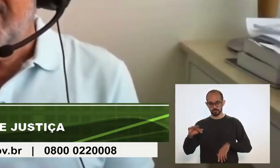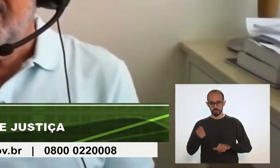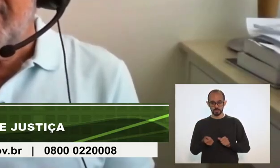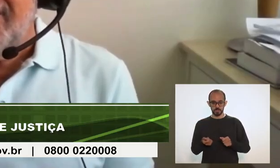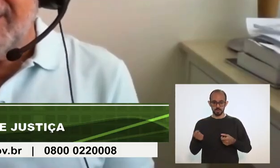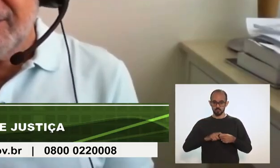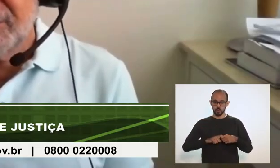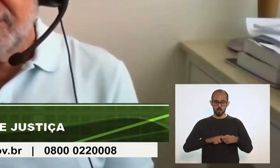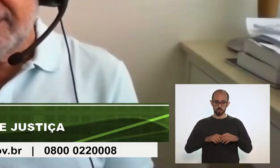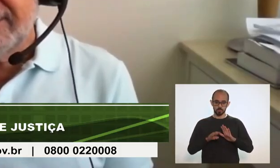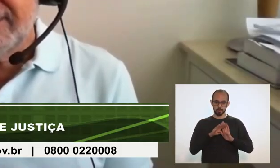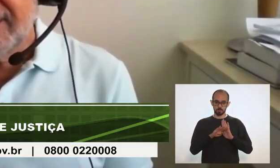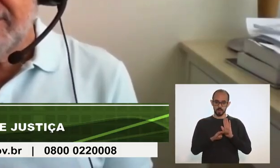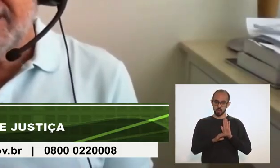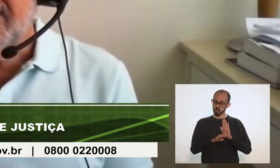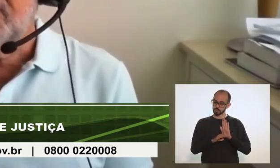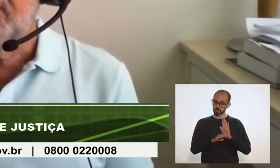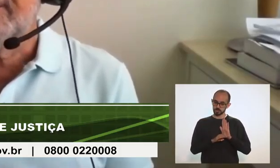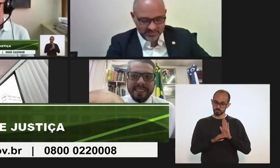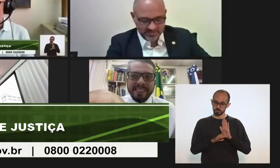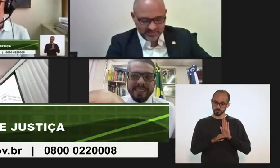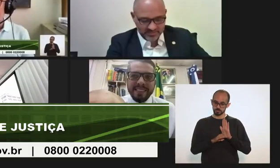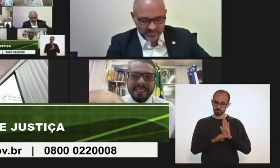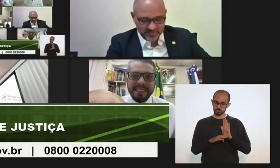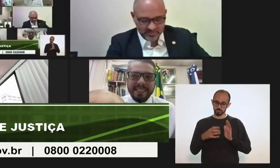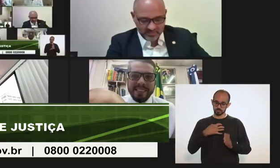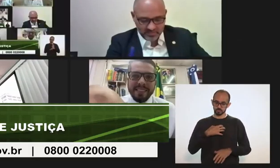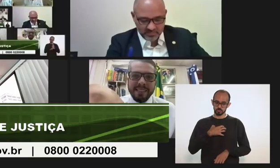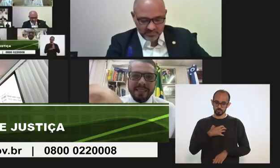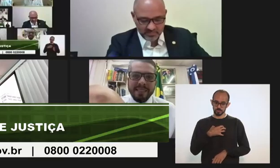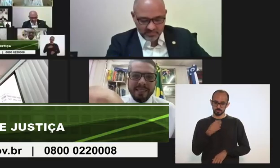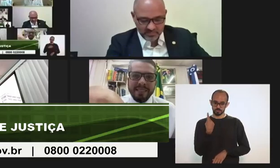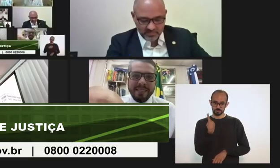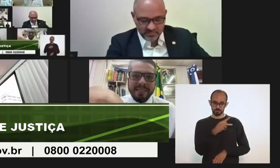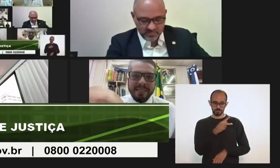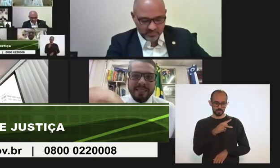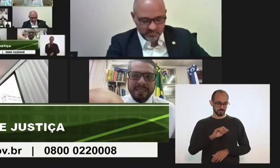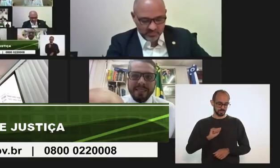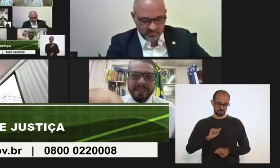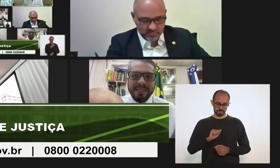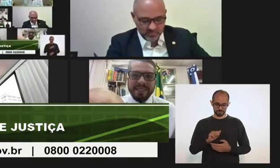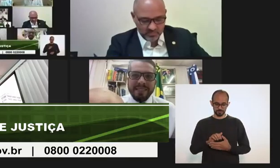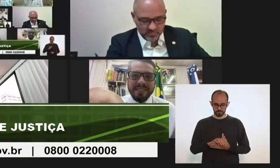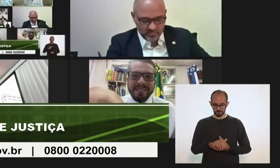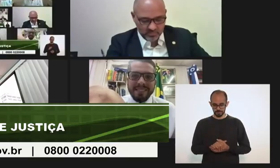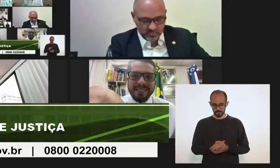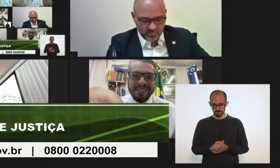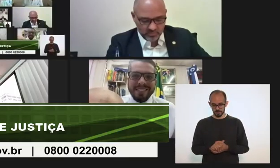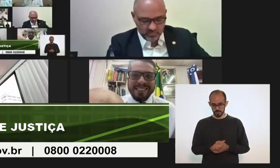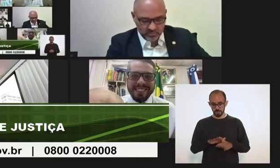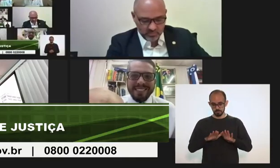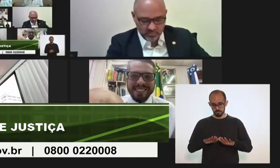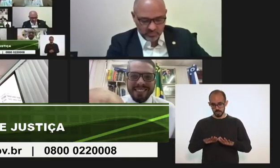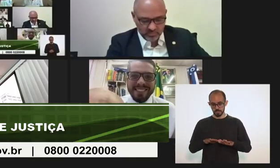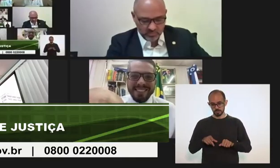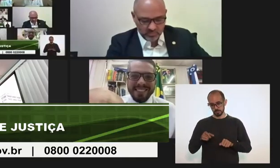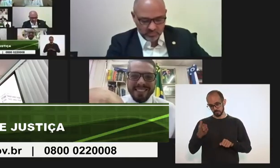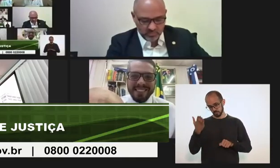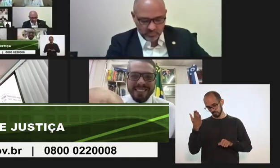pauta. É o bom senso do relator, só lembrando que aqui não é STF, né? Que